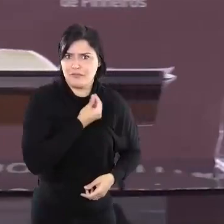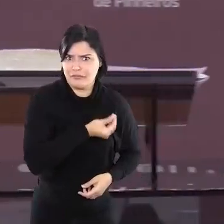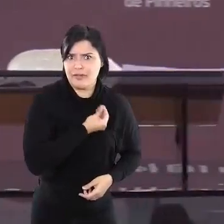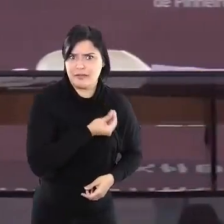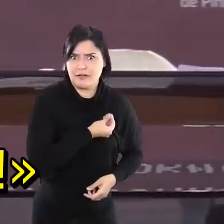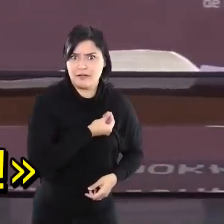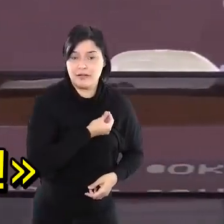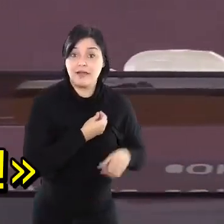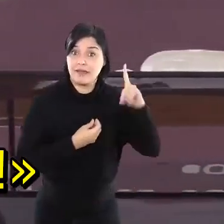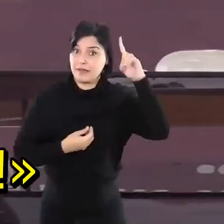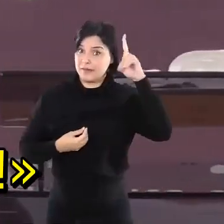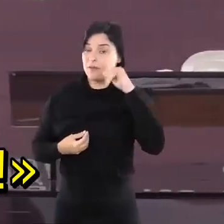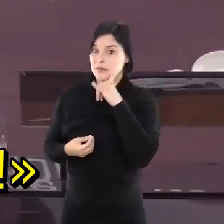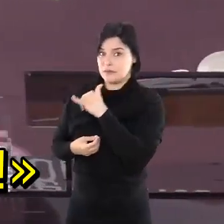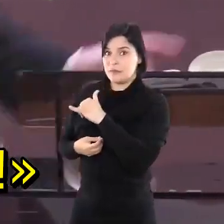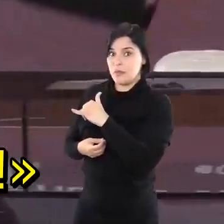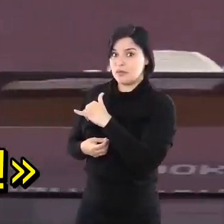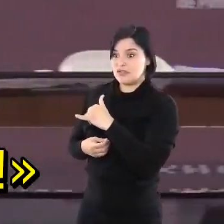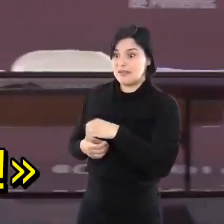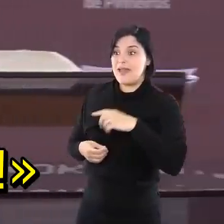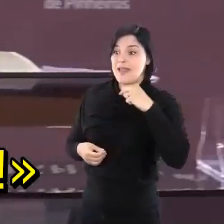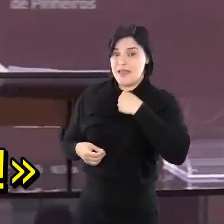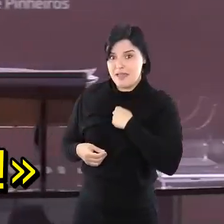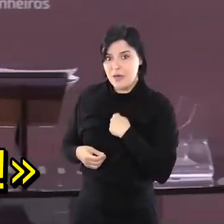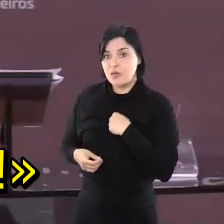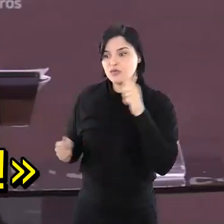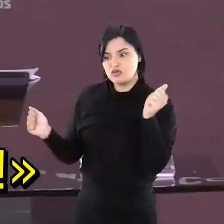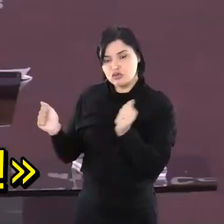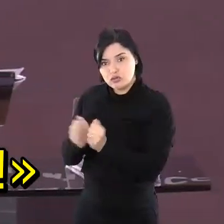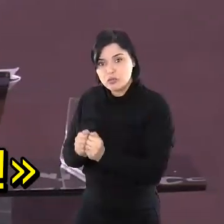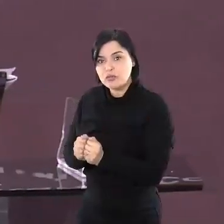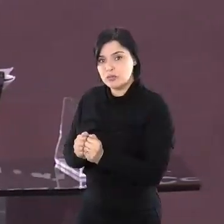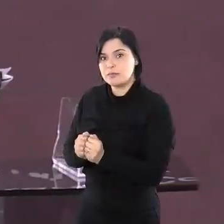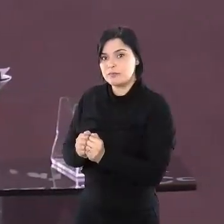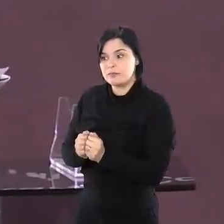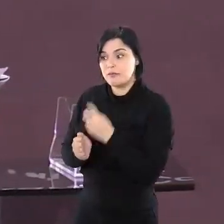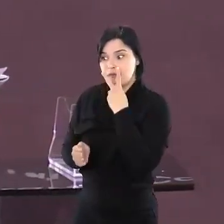ti, mas você estava o quê? Ausente de mim.